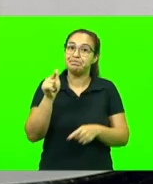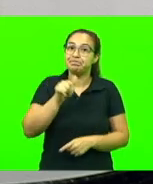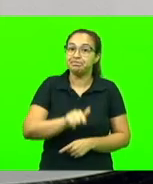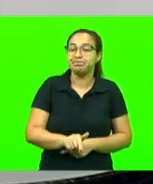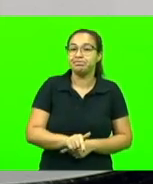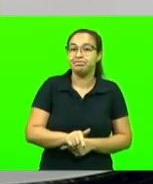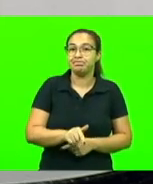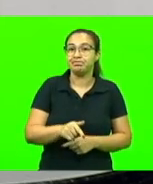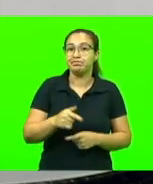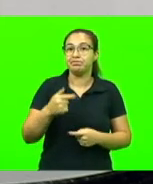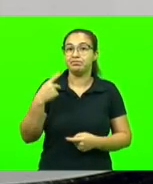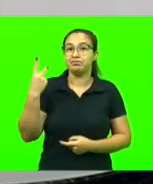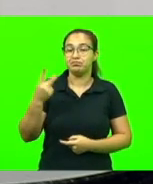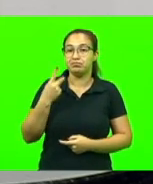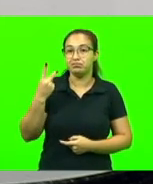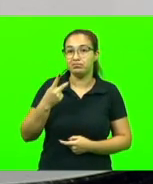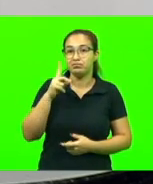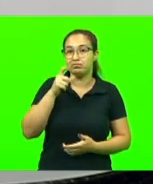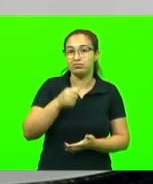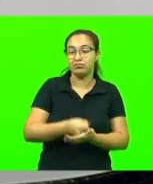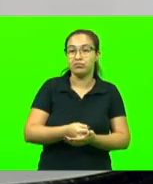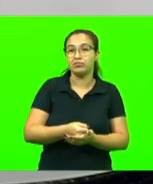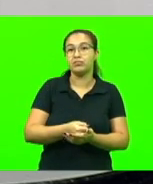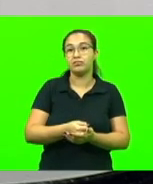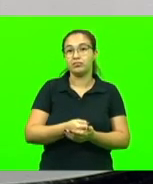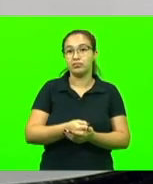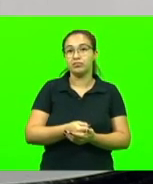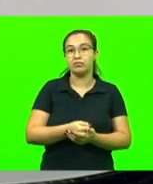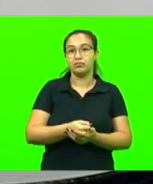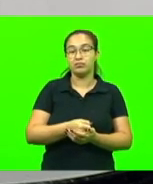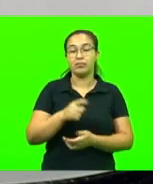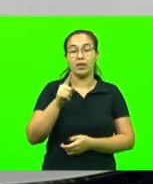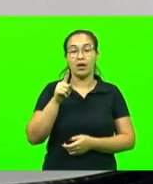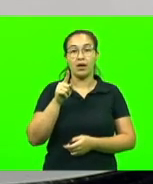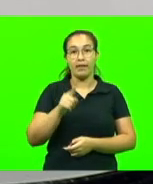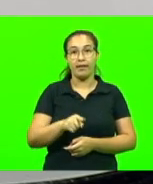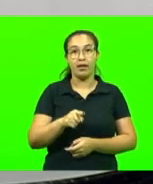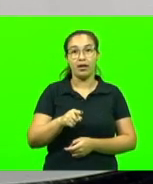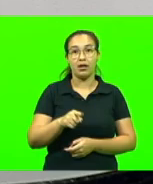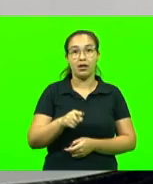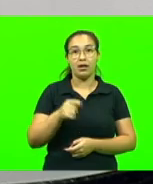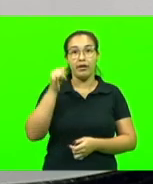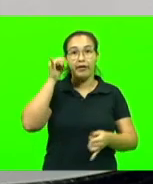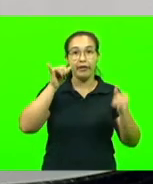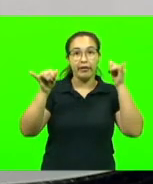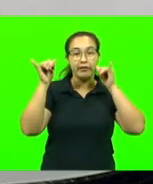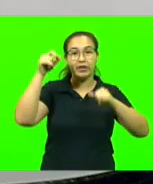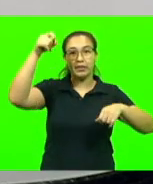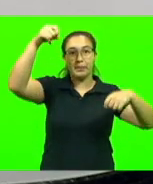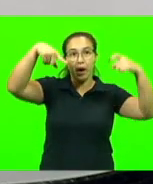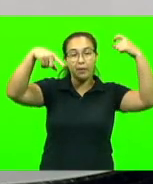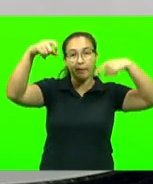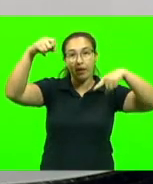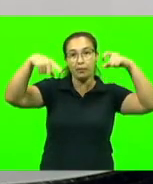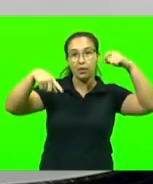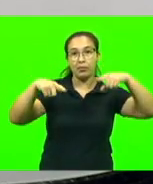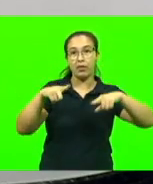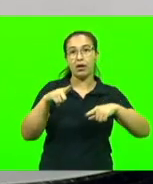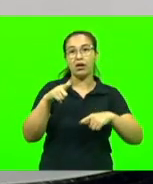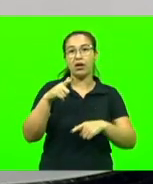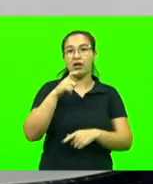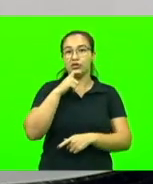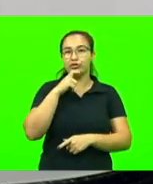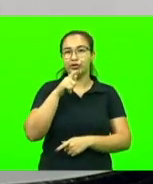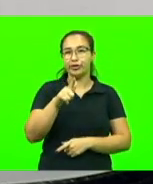de uma política que precisa ser estabelecida com mais vigor no nosso Estado, que é a política antigranizo. Nós temos uma bancada muito forte aqui